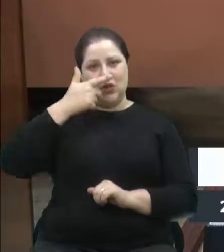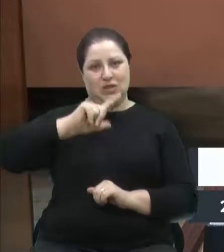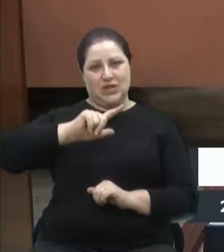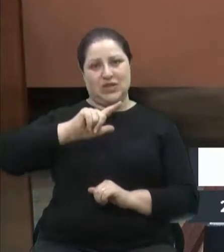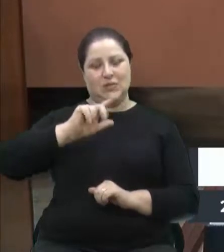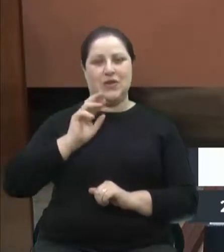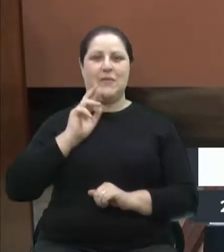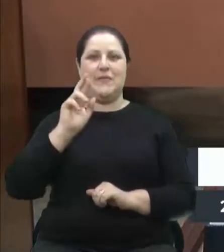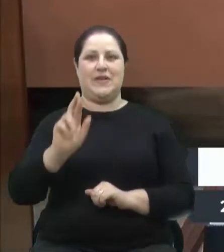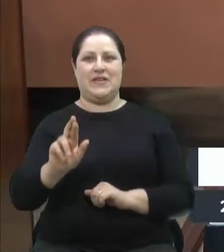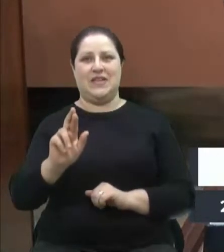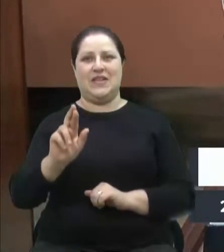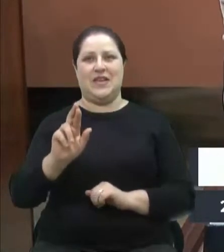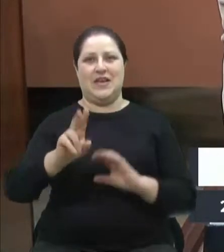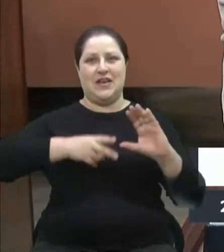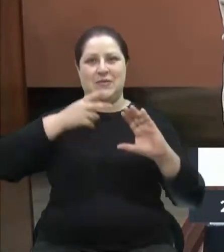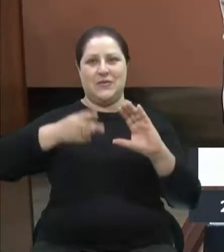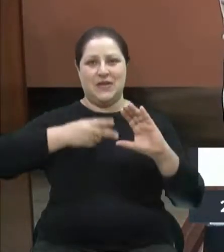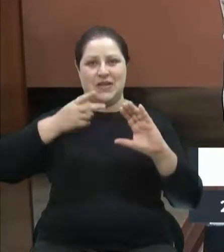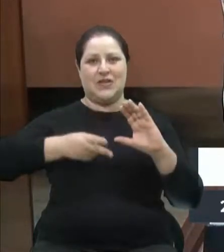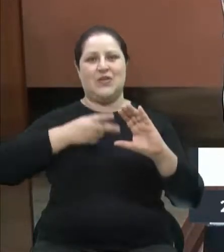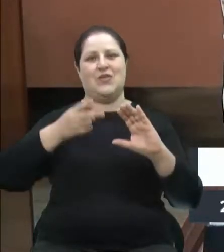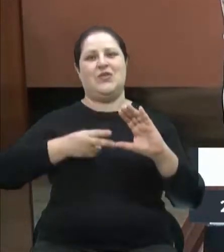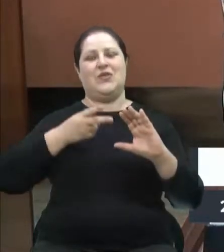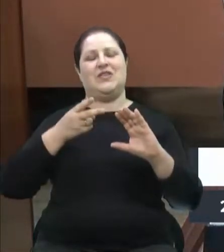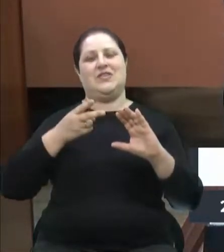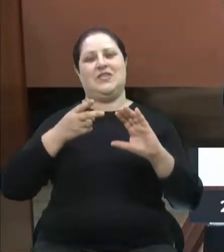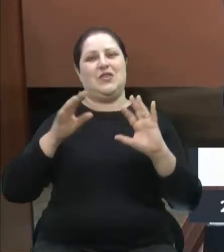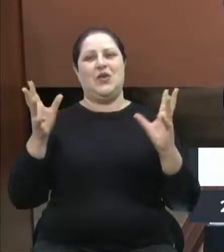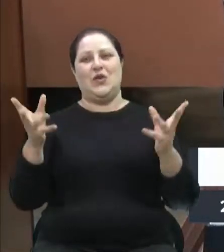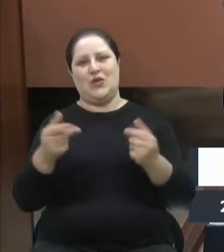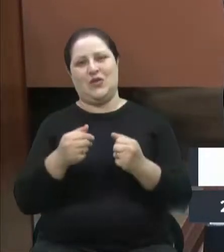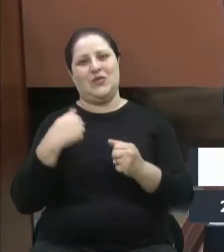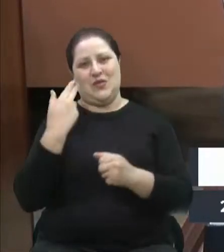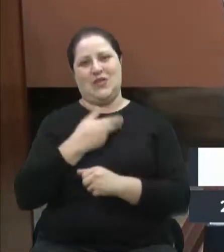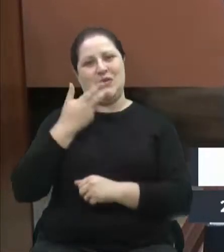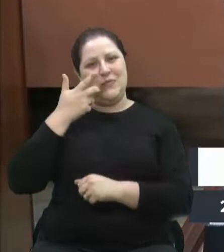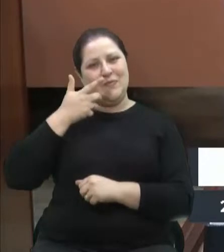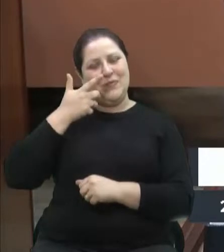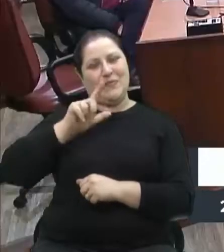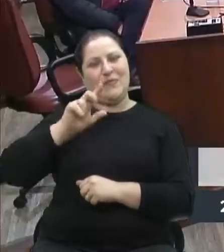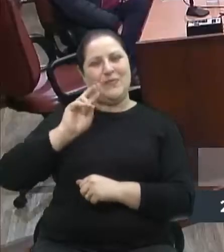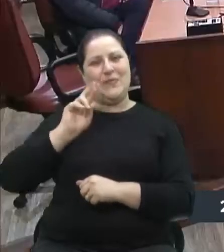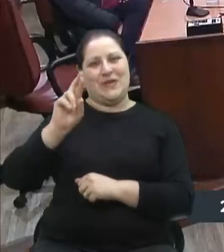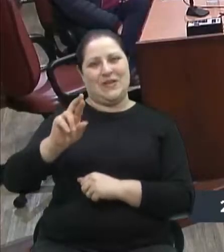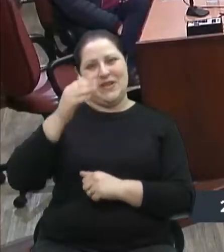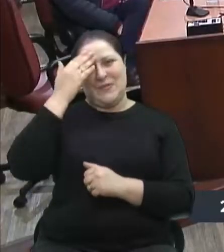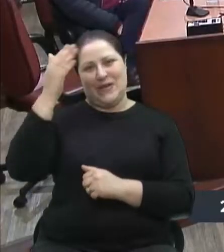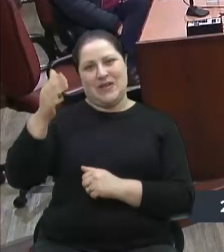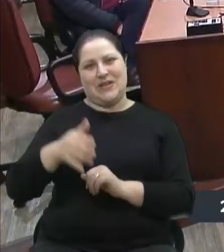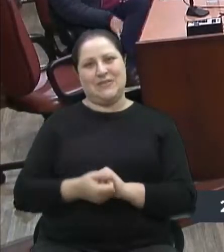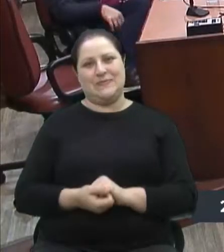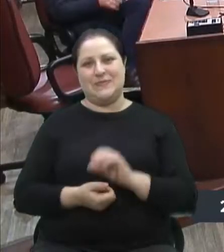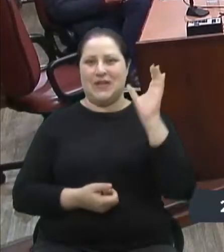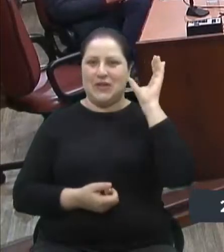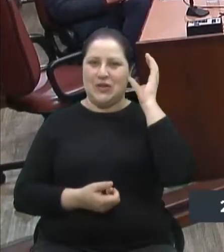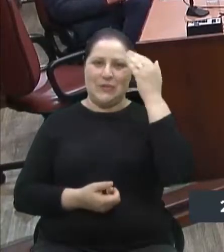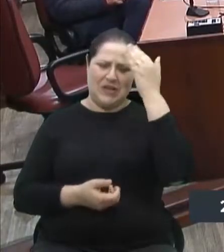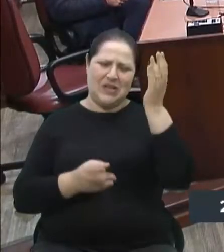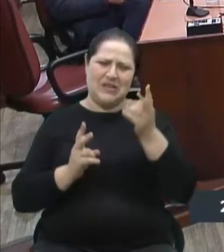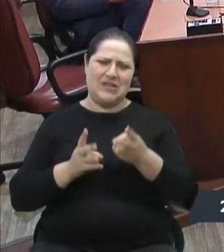a representar a câmara de vereadores e representar todos vocês muito obrigado obrigado pregador que a Dori pela